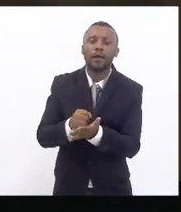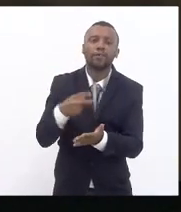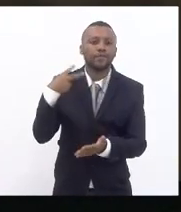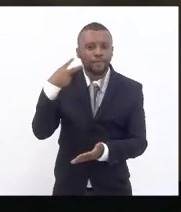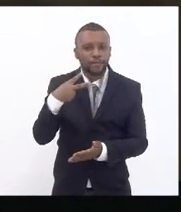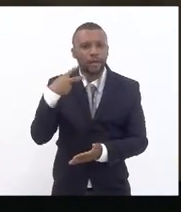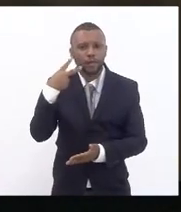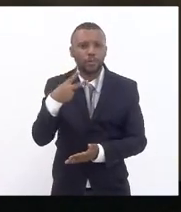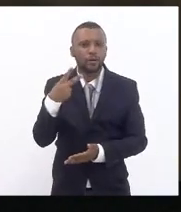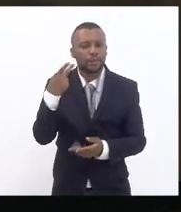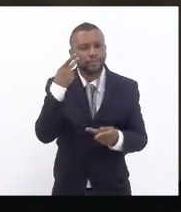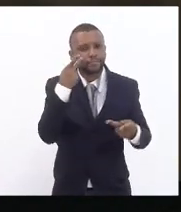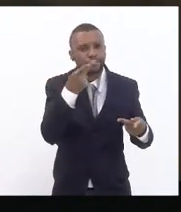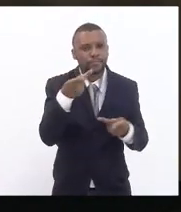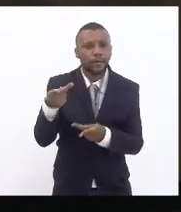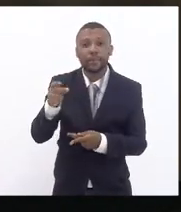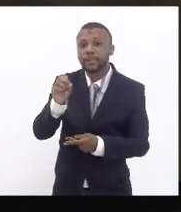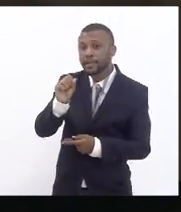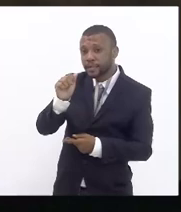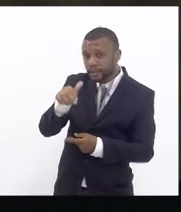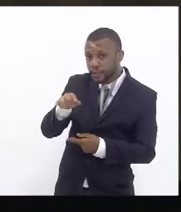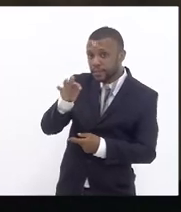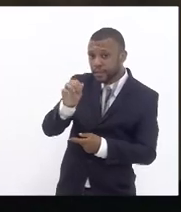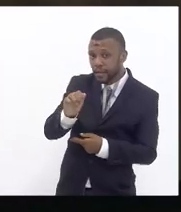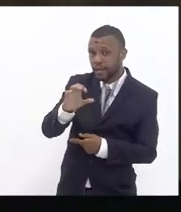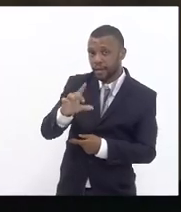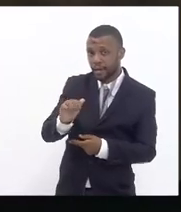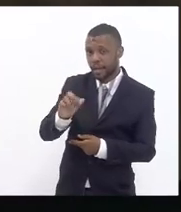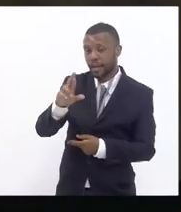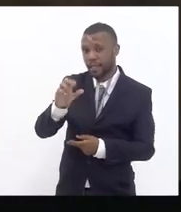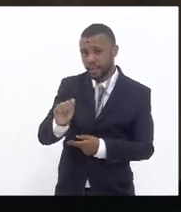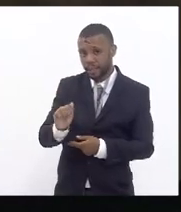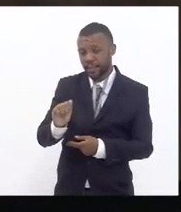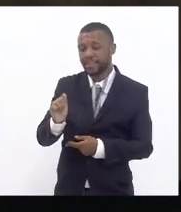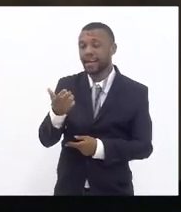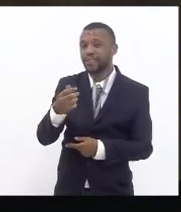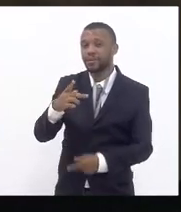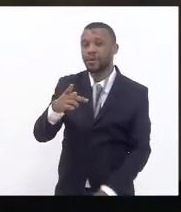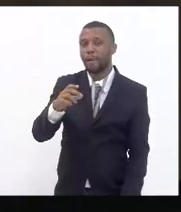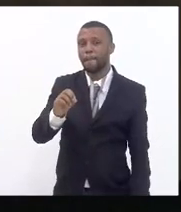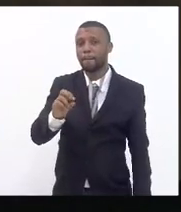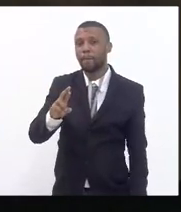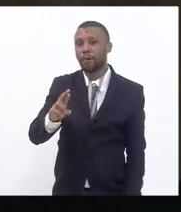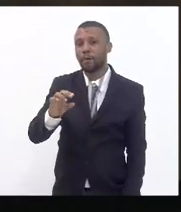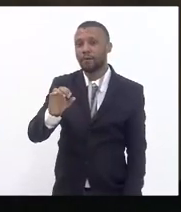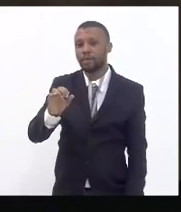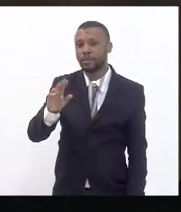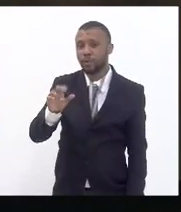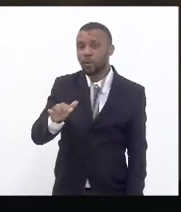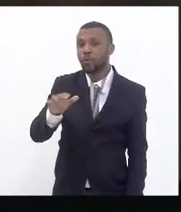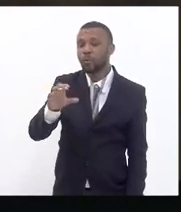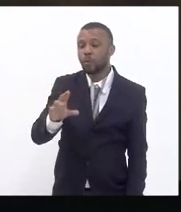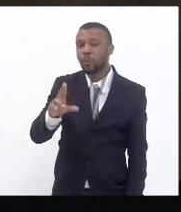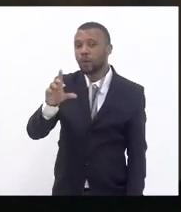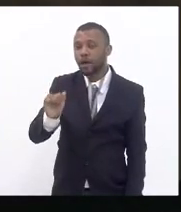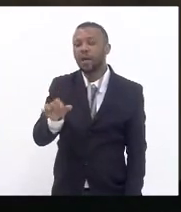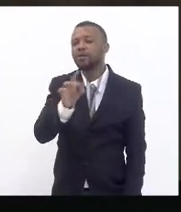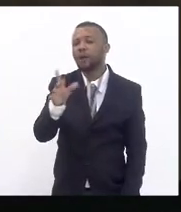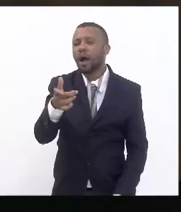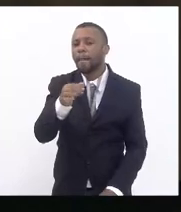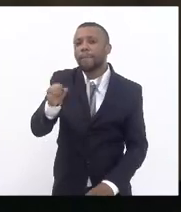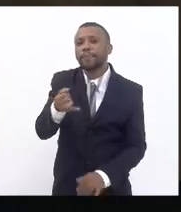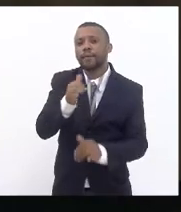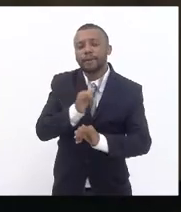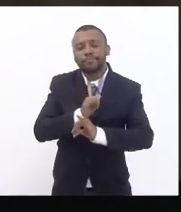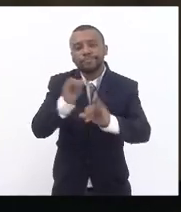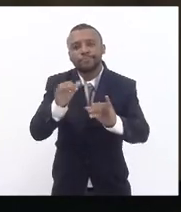que nos visita, de Santa Clara, distrito de Porciúncula. Está aqui, então, desse vereador Wendel. Só para fazer o registro. Desculpa,